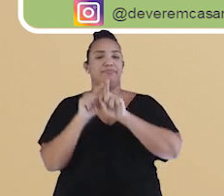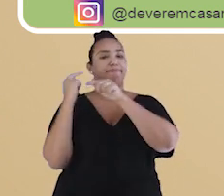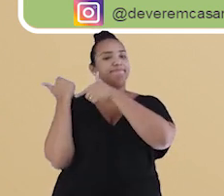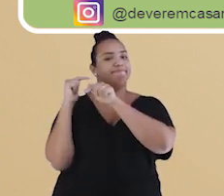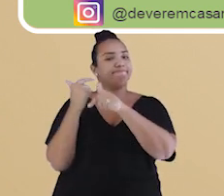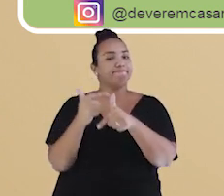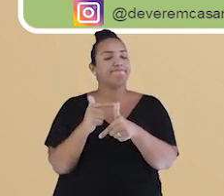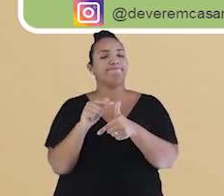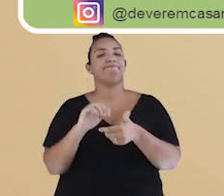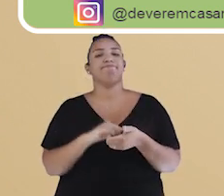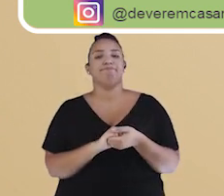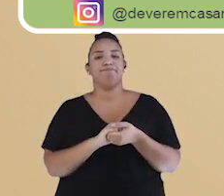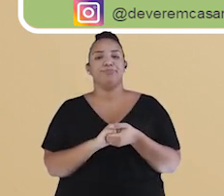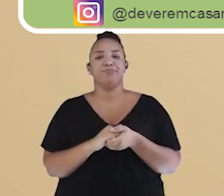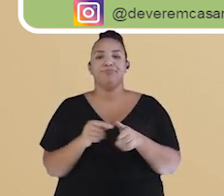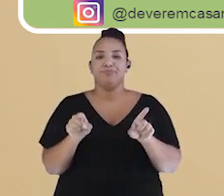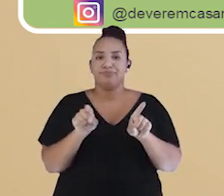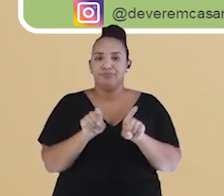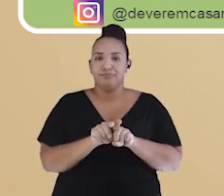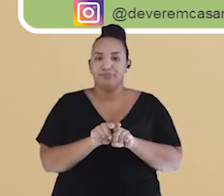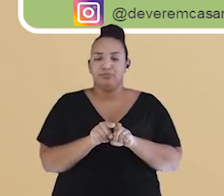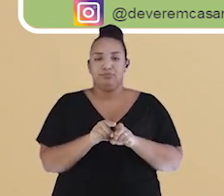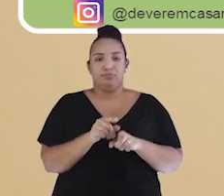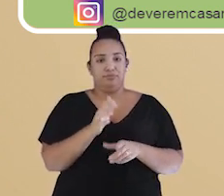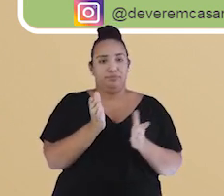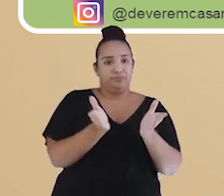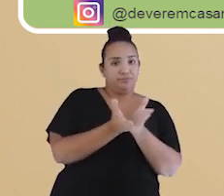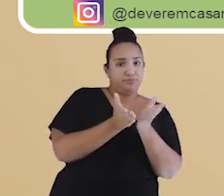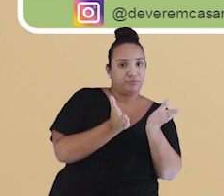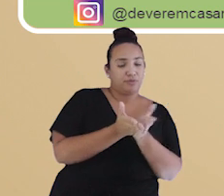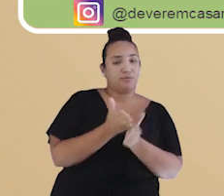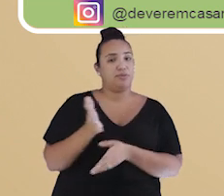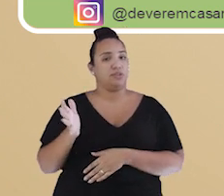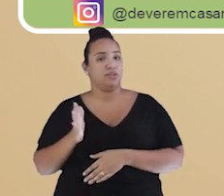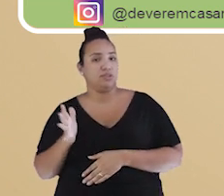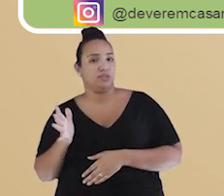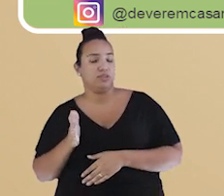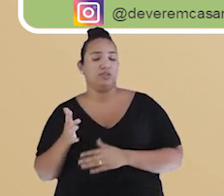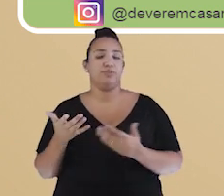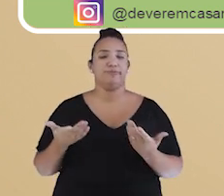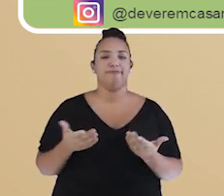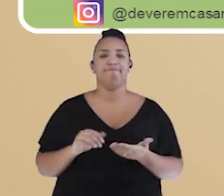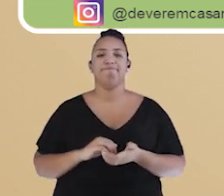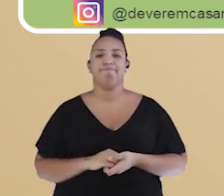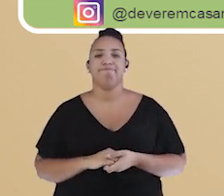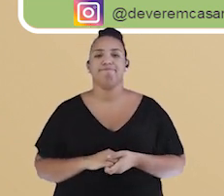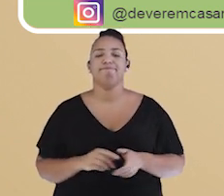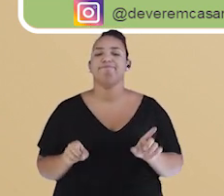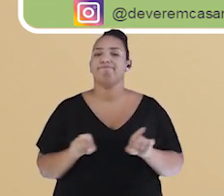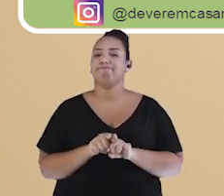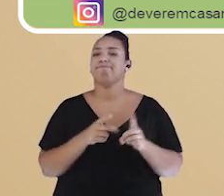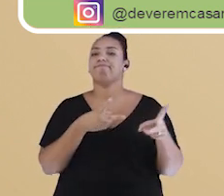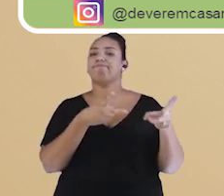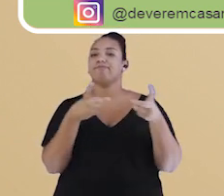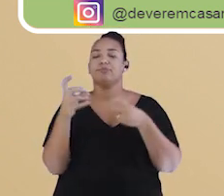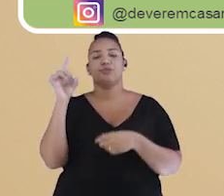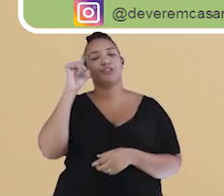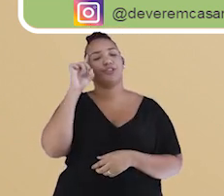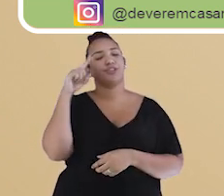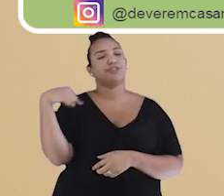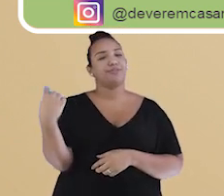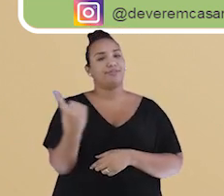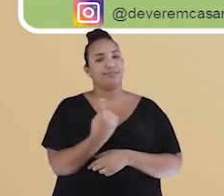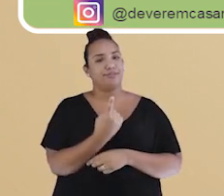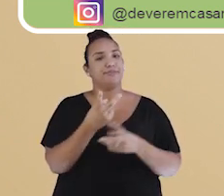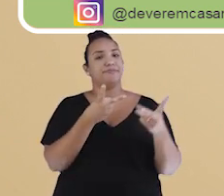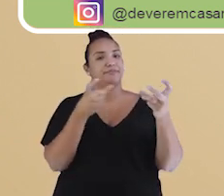Influenciam nessa organização costumes religiosos, tradições, separações por classes sociais